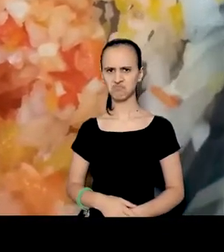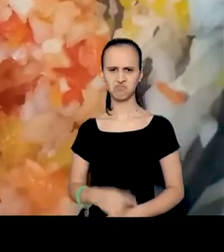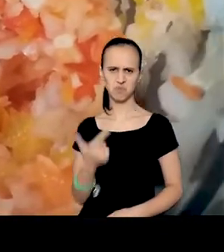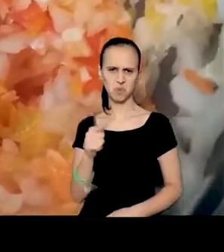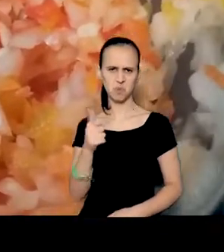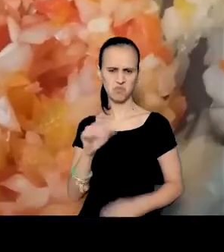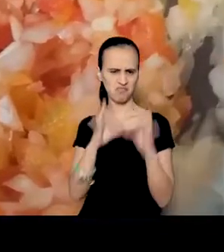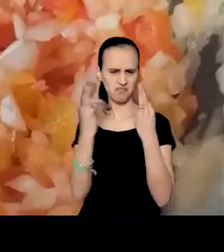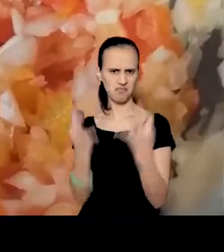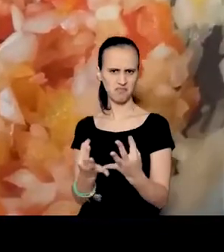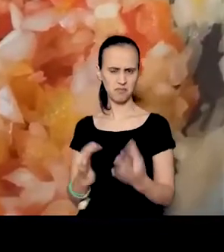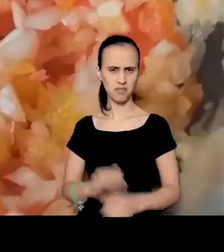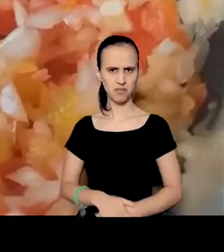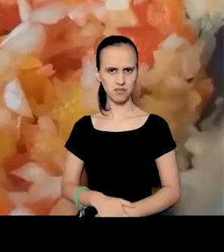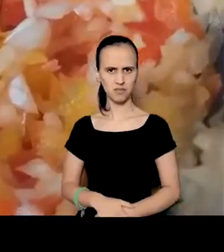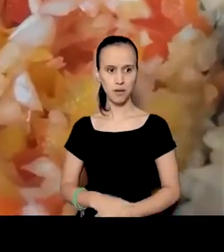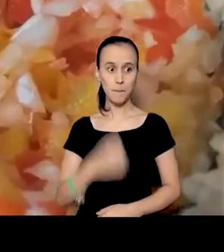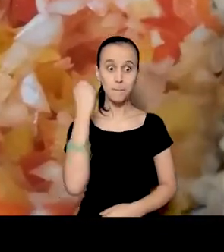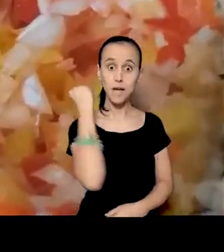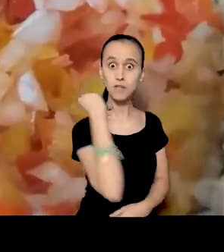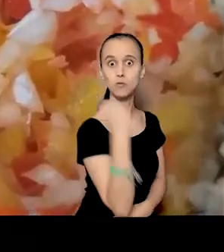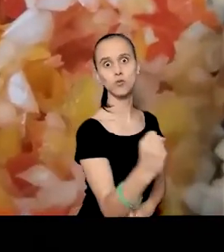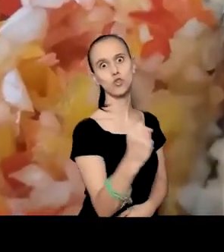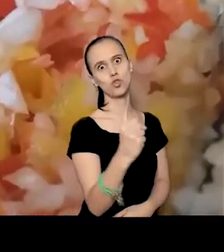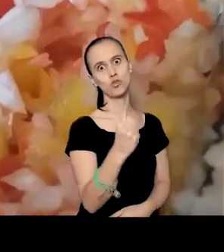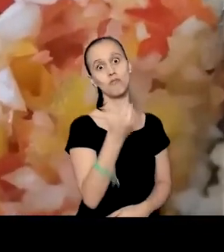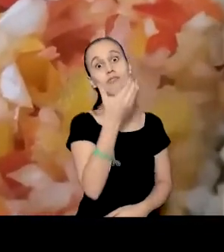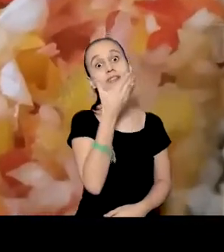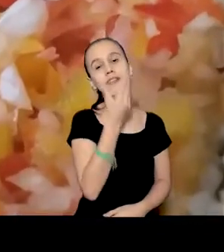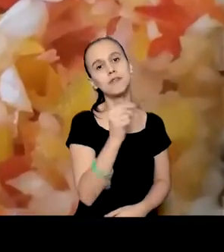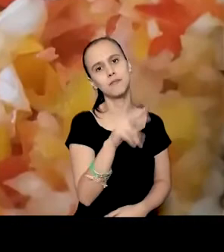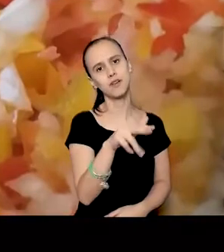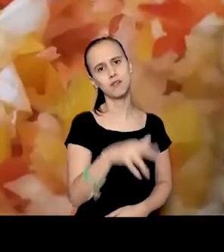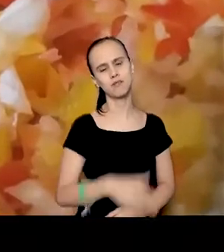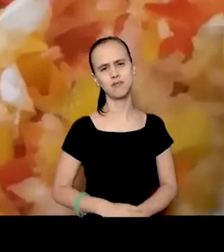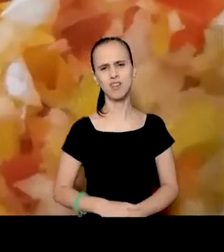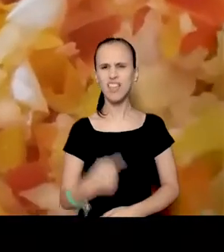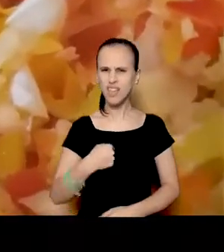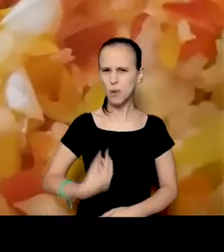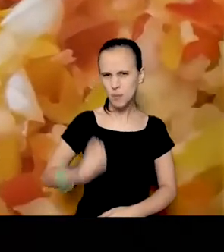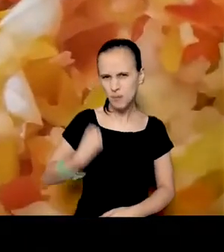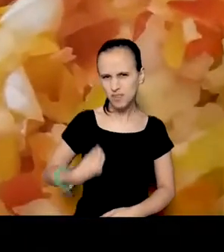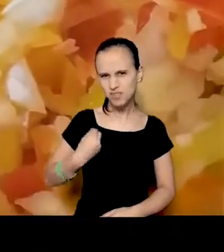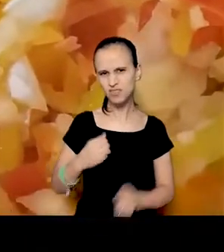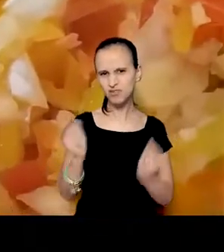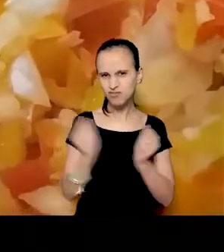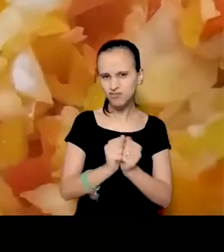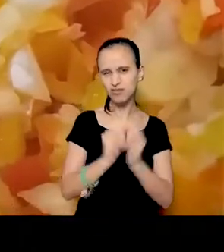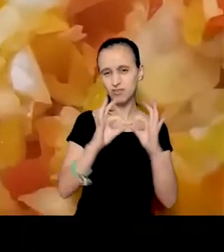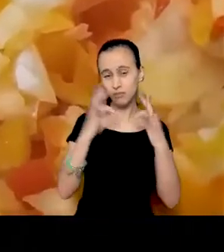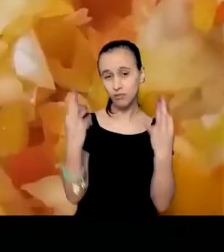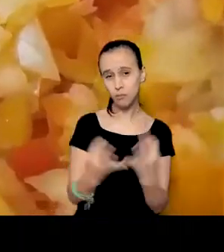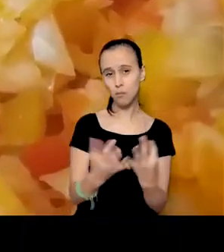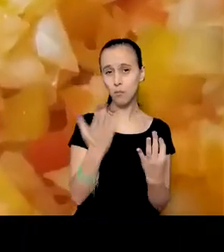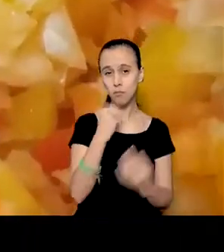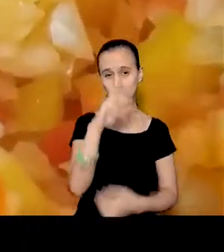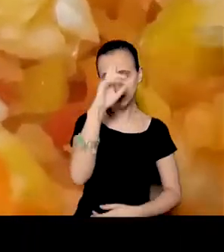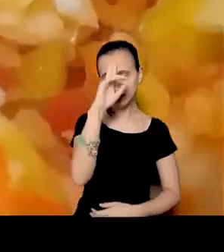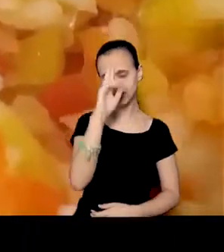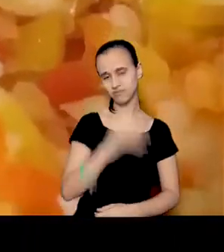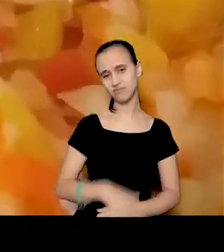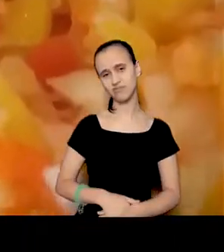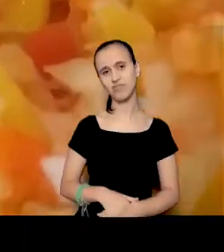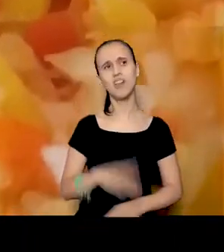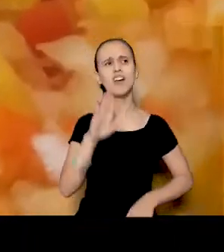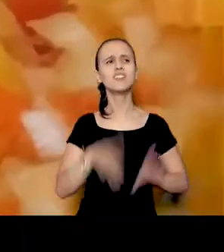tanto tempo. Claro, nós dois. Matou o próprio irmão. Eu nunca fui do tipo que tá sempre presente no almoço de domingo. Às vezes eu fico